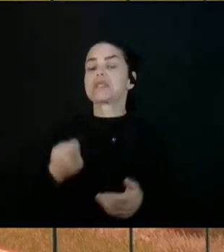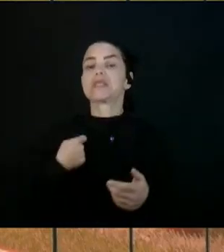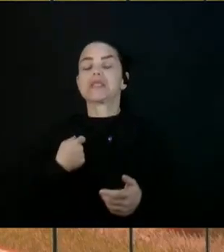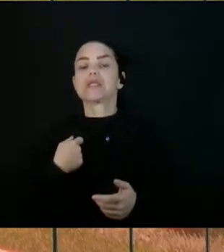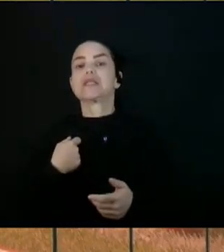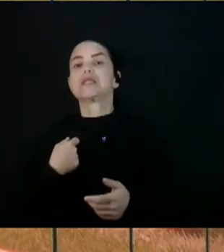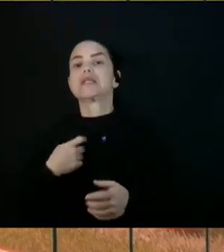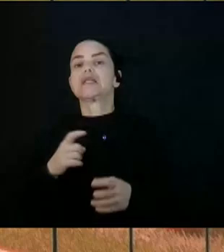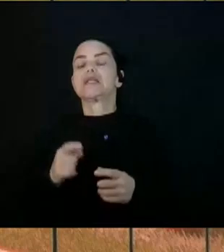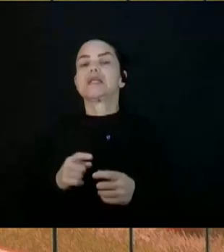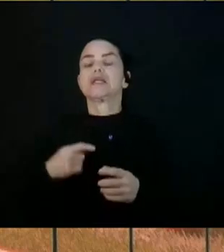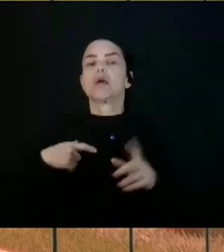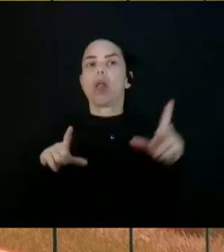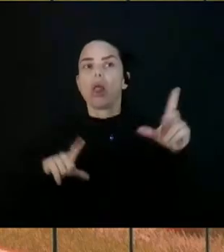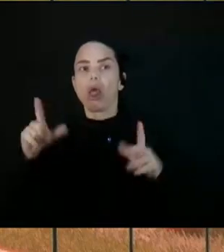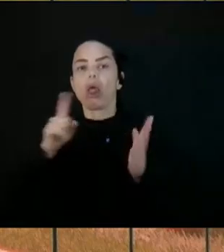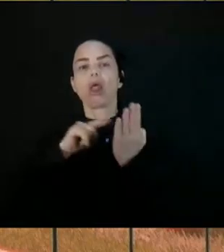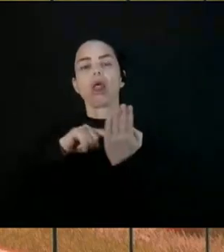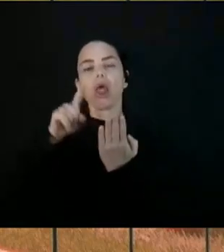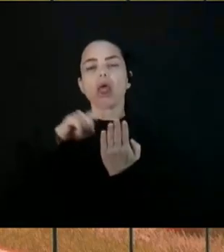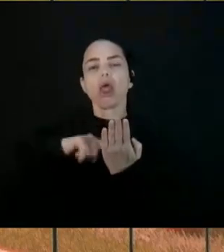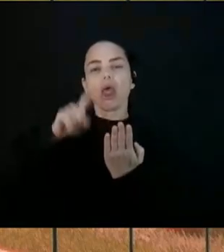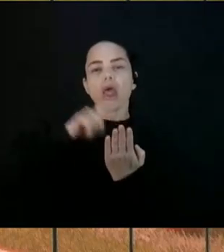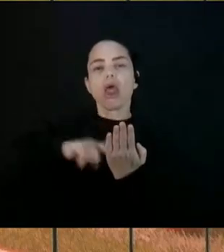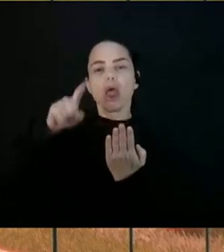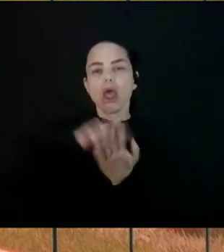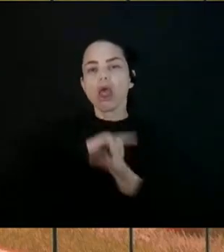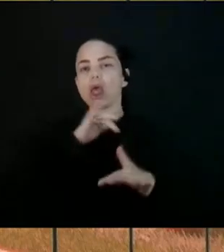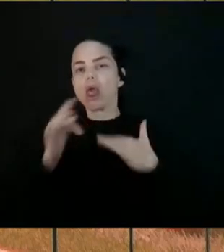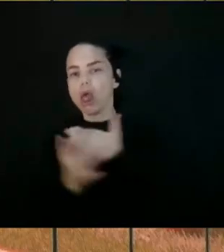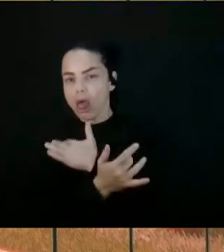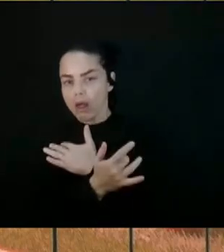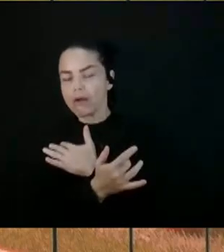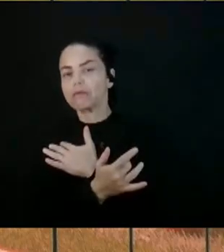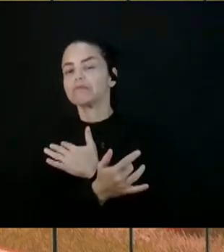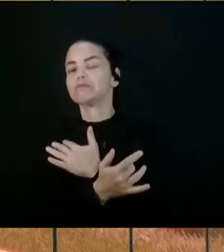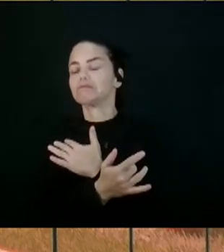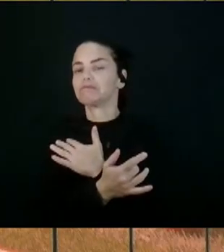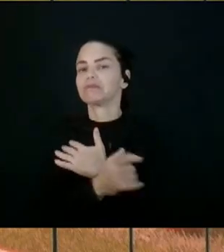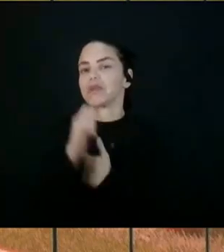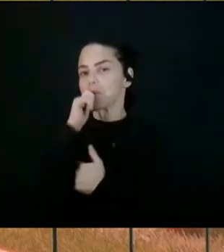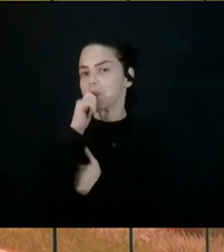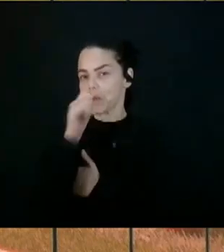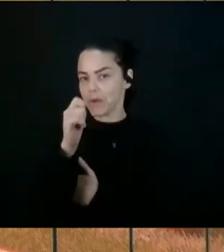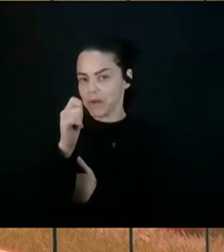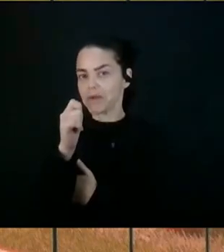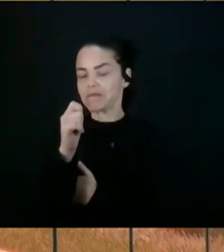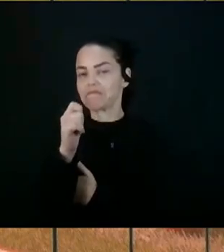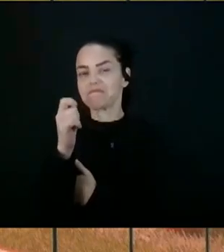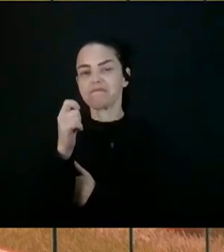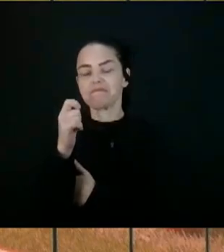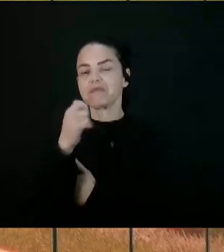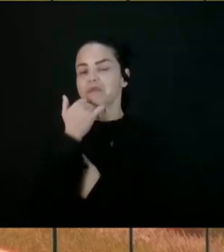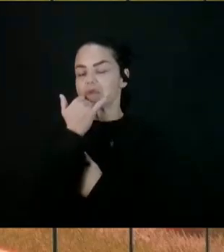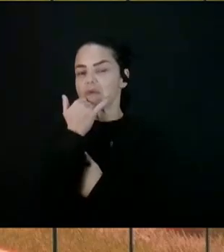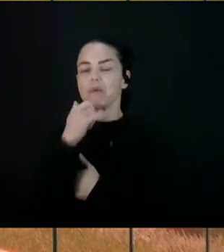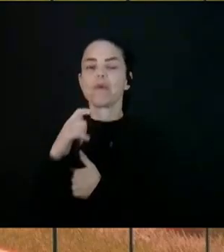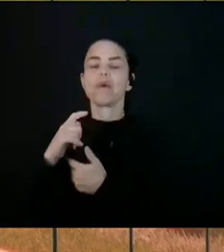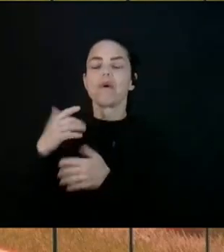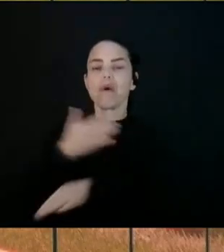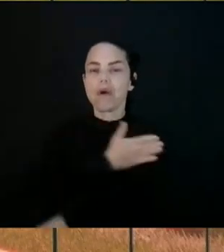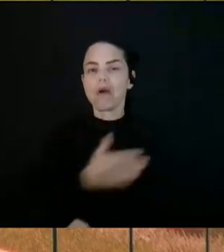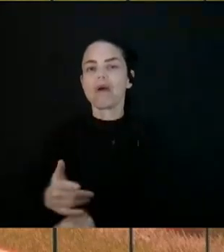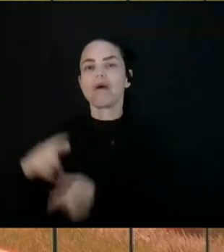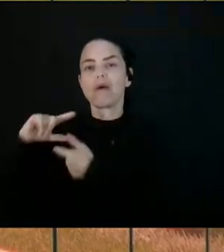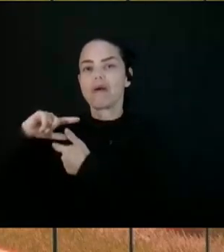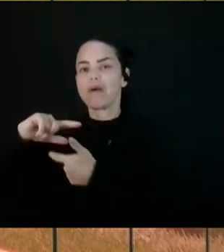telas, vídeos curtos, redes sociais, um hábito considerado tradicional continua conquistando